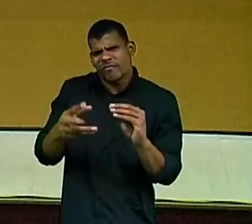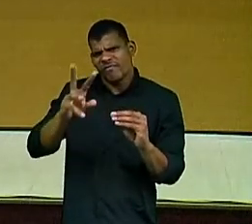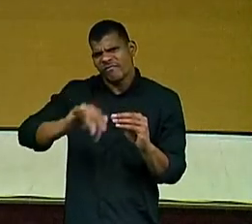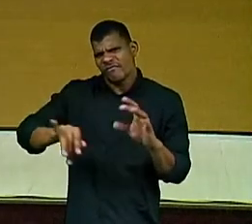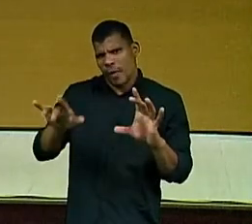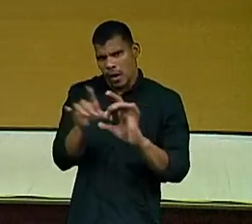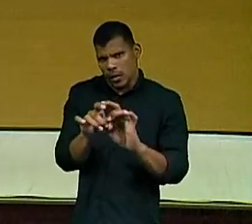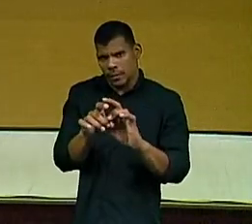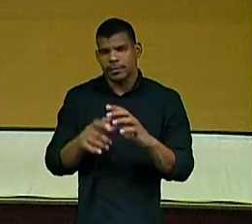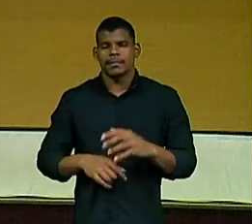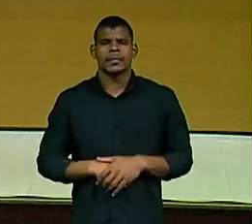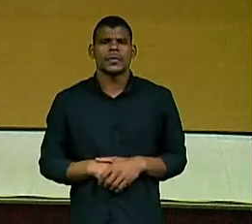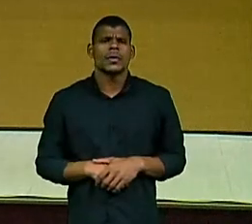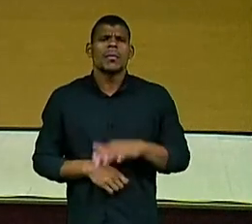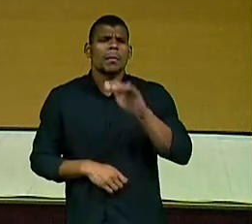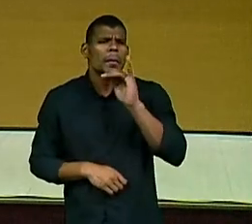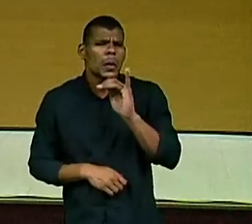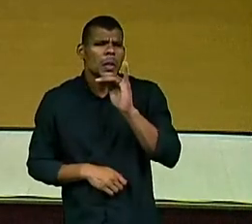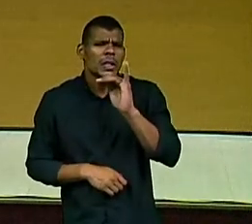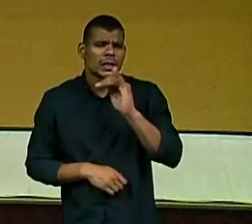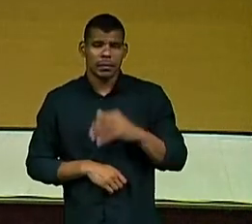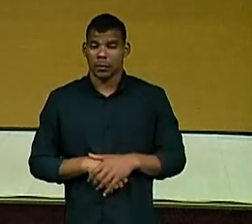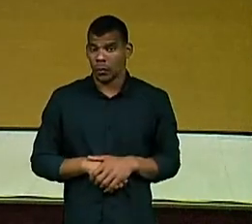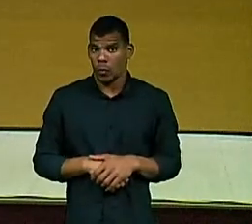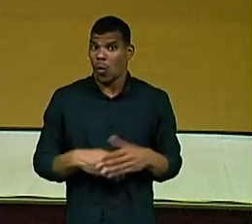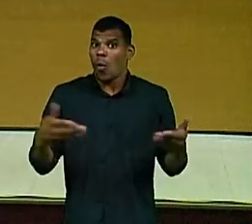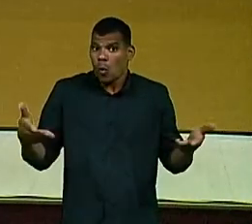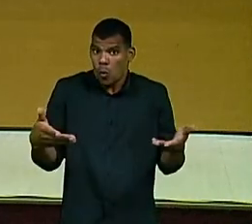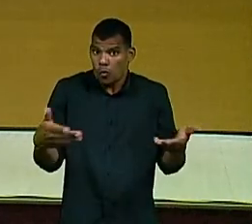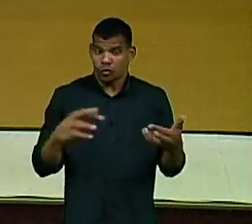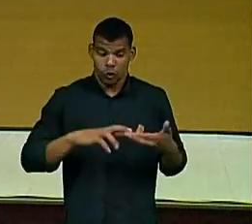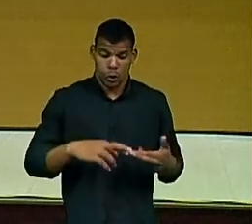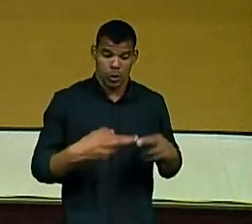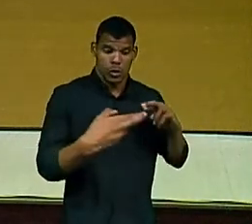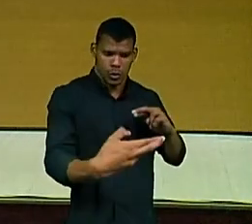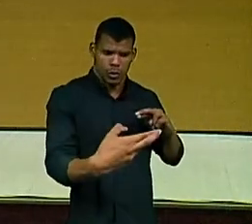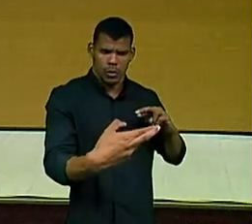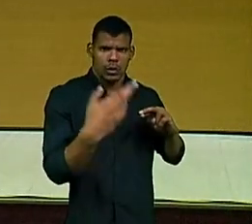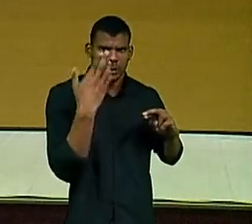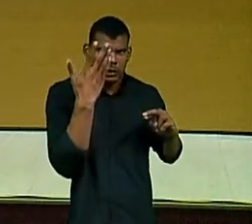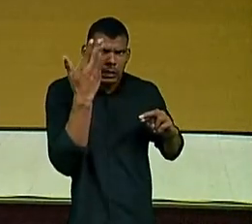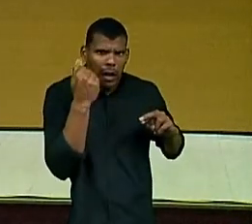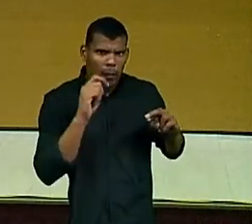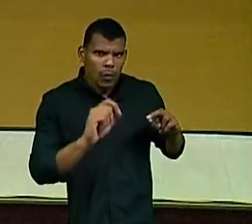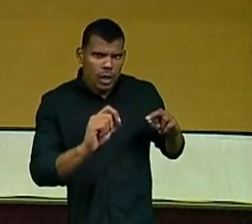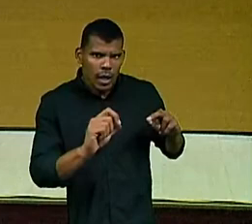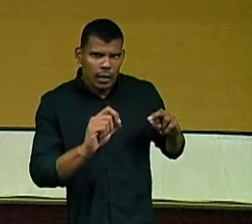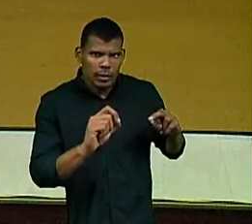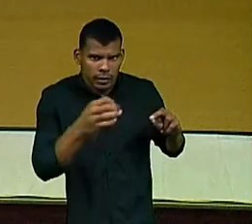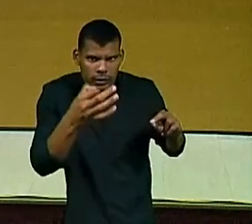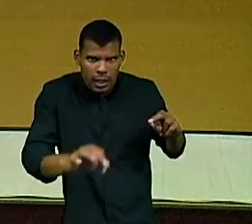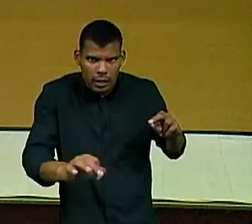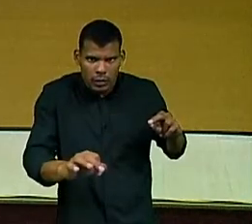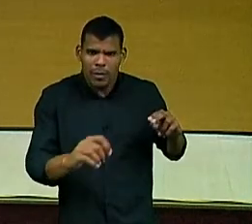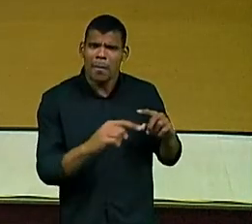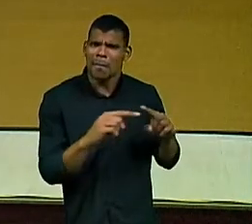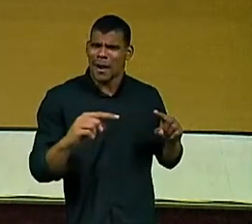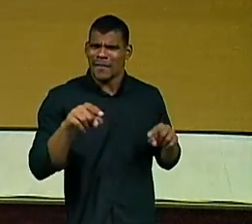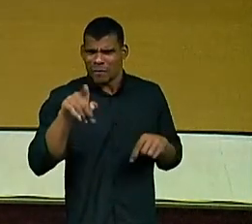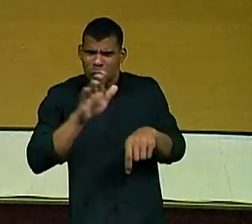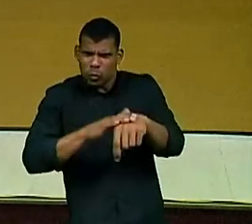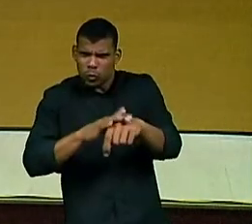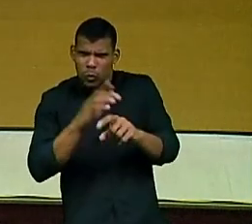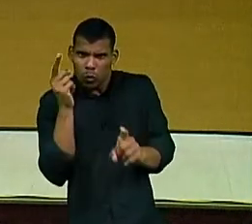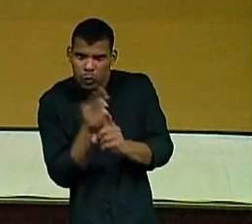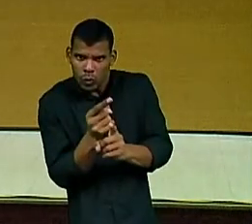mas ele não conhecia O que é o gene nem deu é chamado de pai da genética e não sabia o que